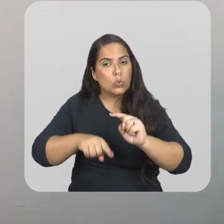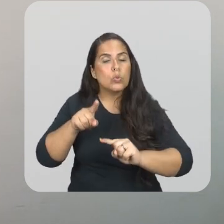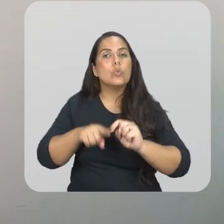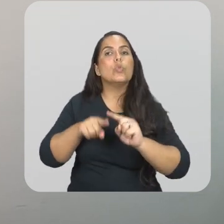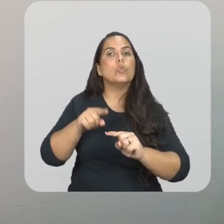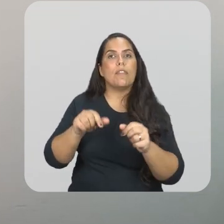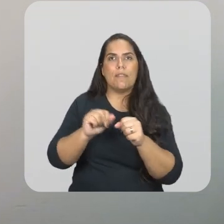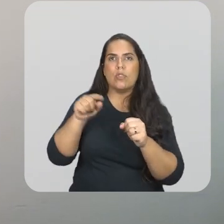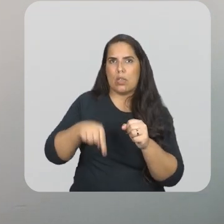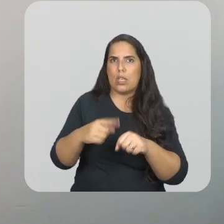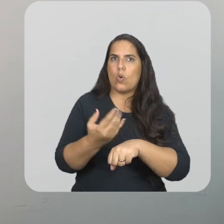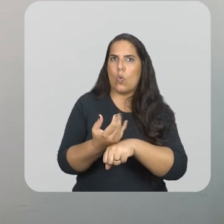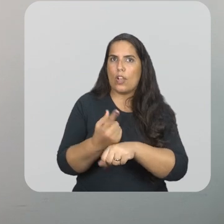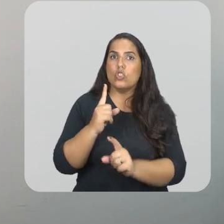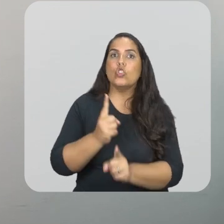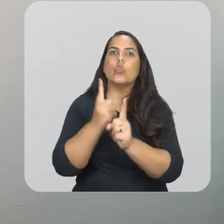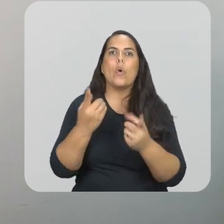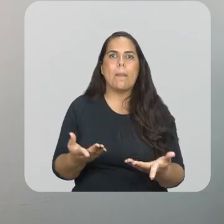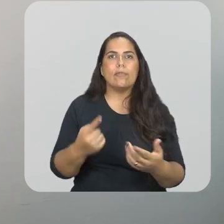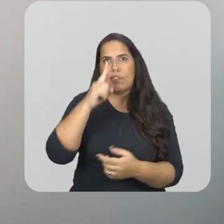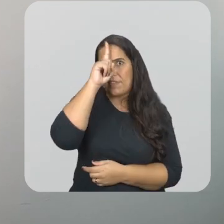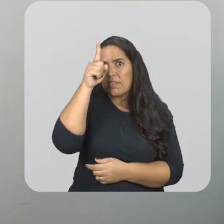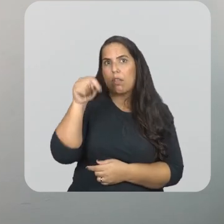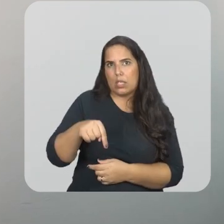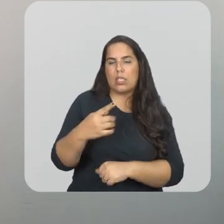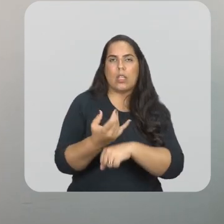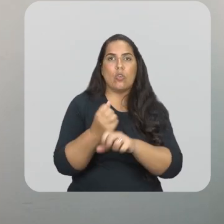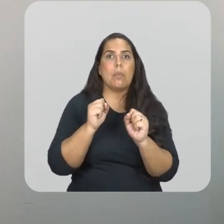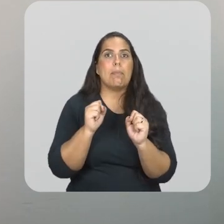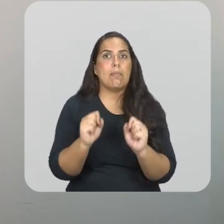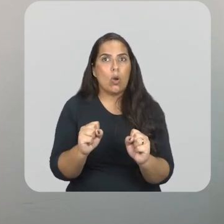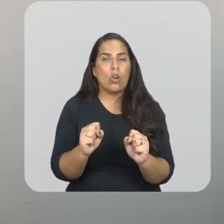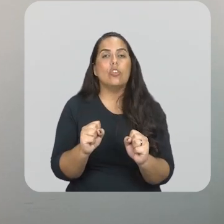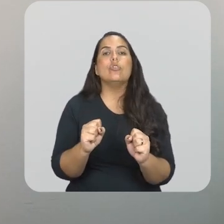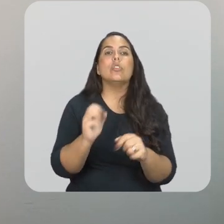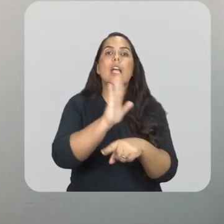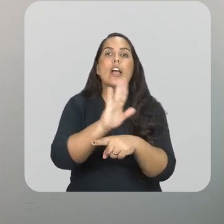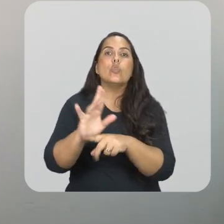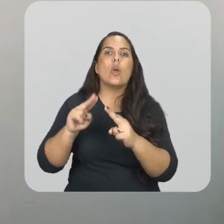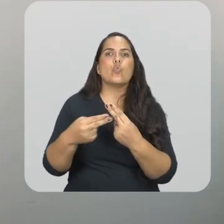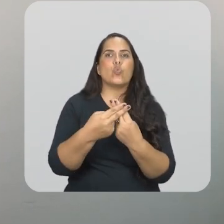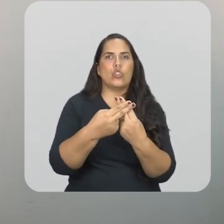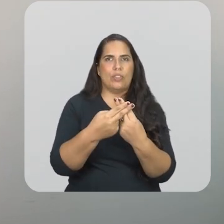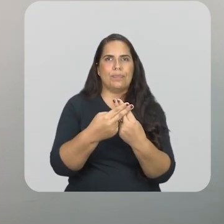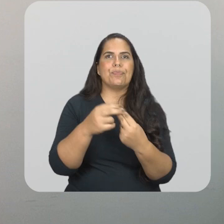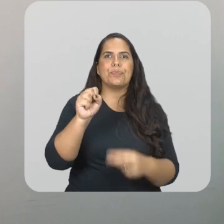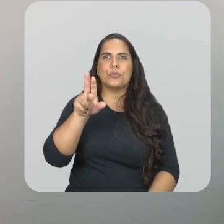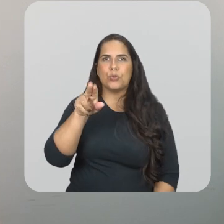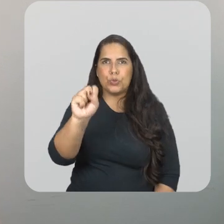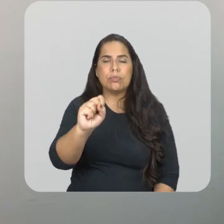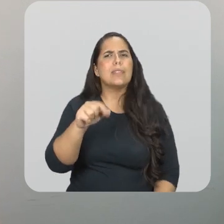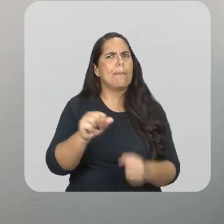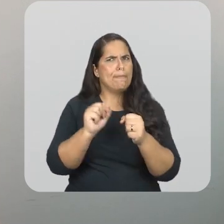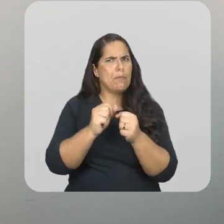que são feitos aqui na UERJ, são descobertos, são inventados na UERJ, podem ajudar o SUS, né? Então, a gente tem